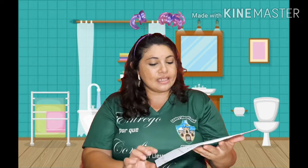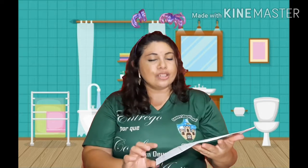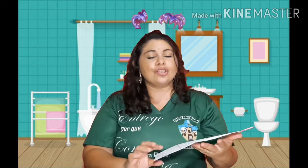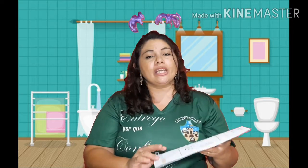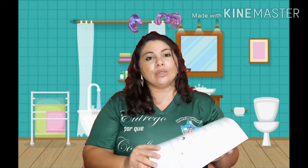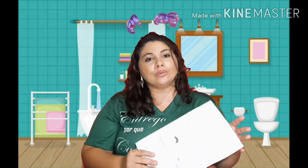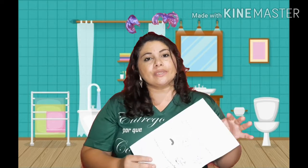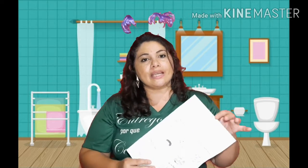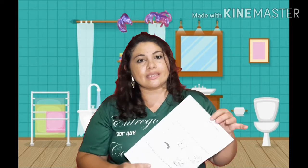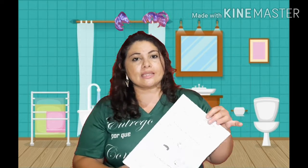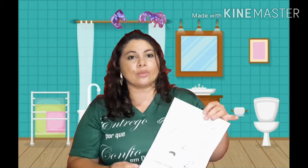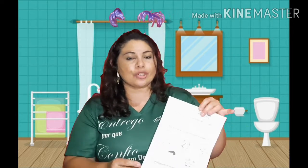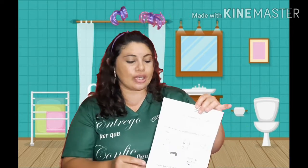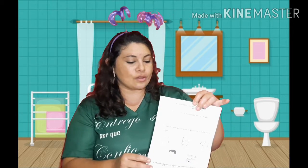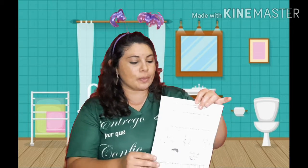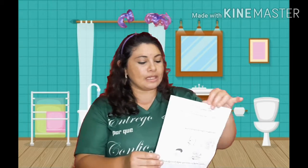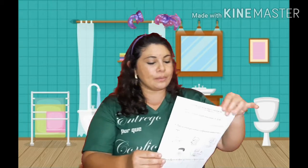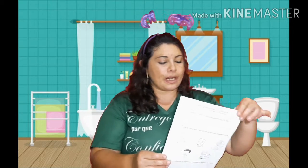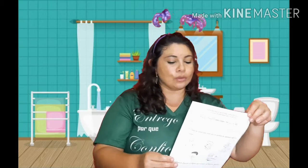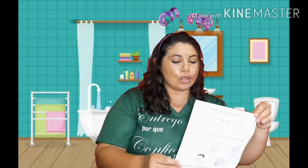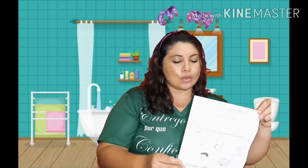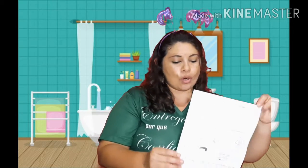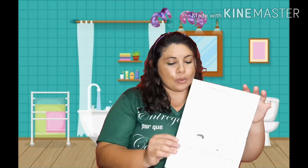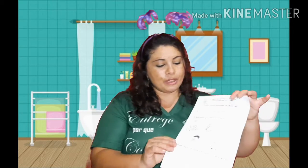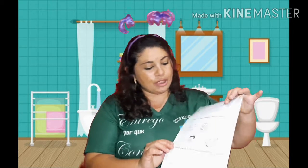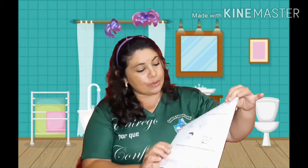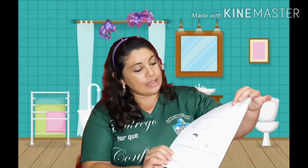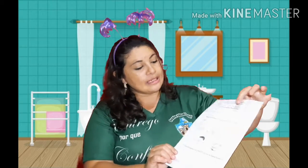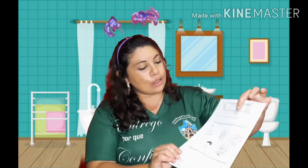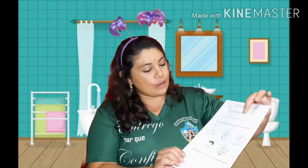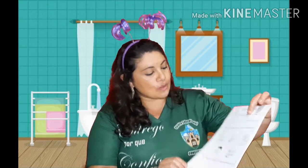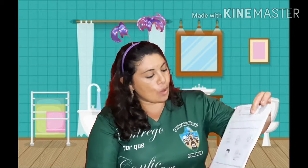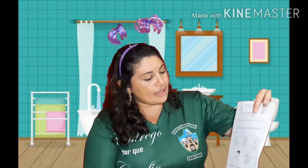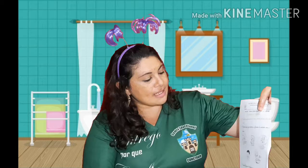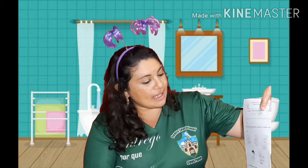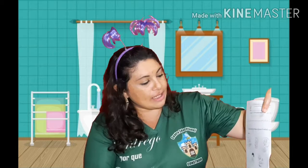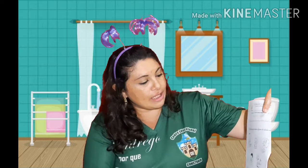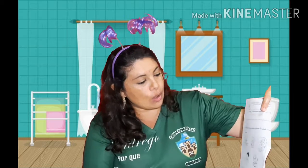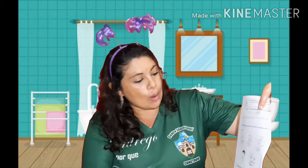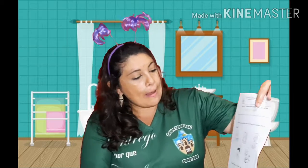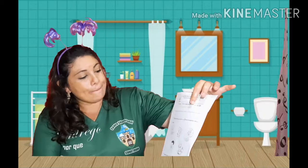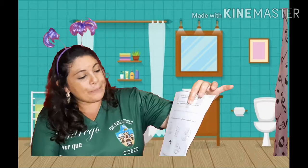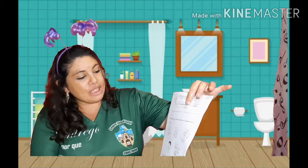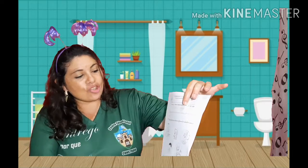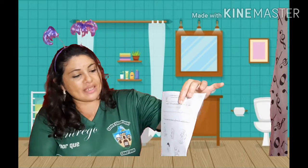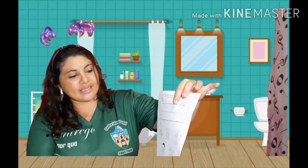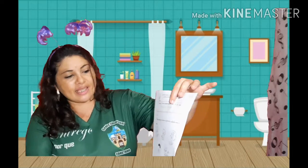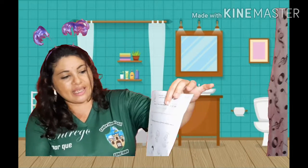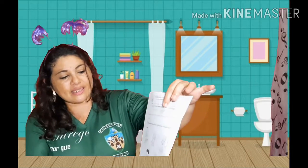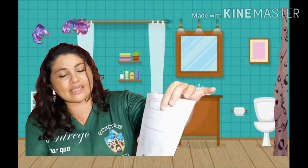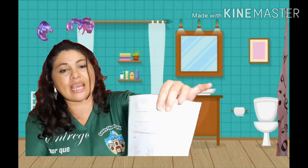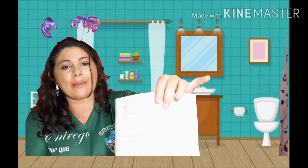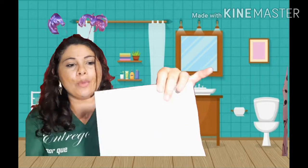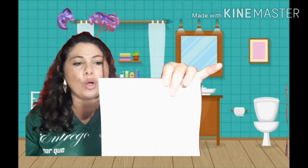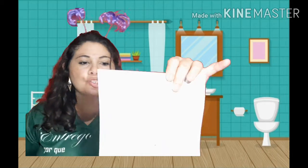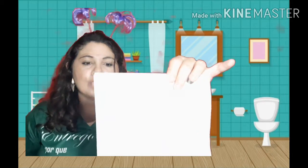esquecer de nenhum desses objetos para limpar o nosso corpinho. Então vamos começar aqui, ó. Pinte as